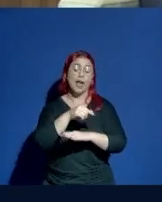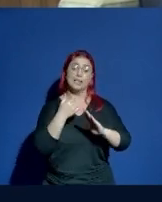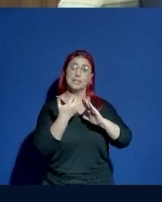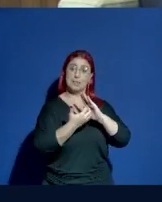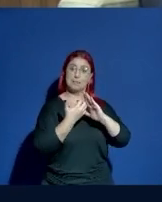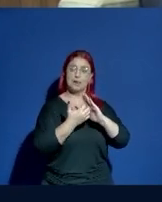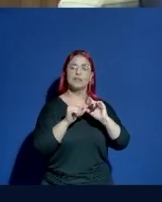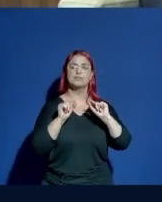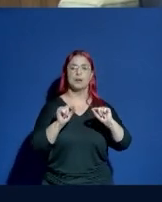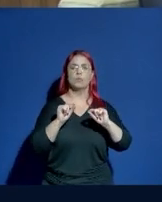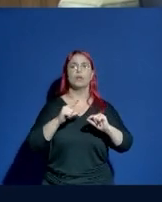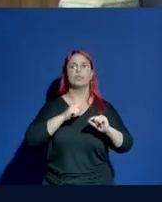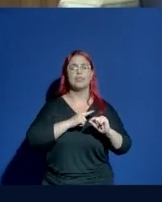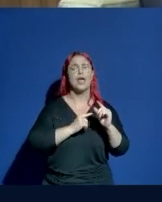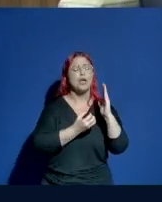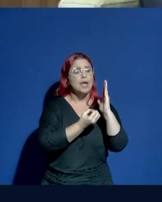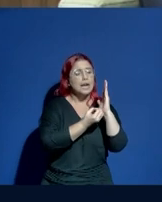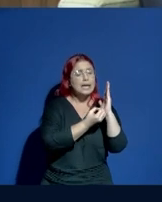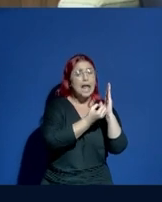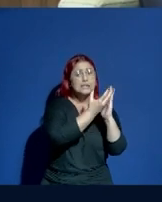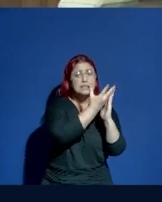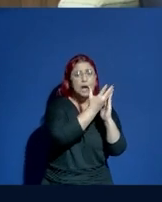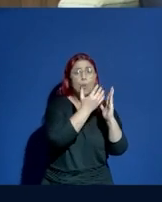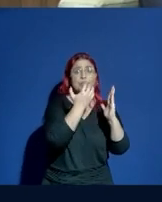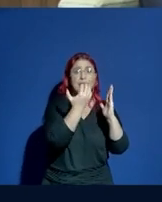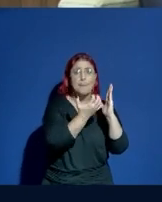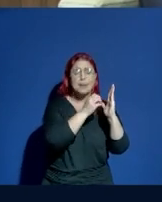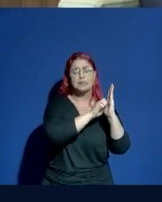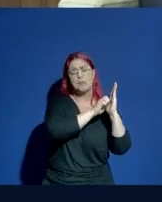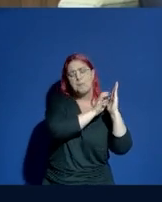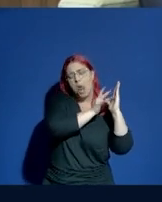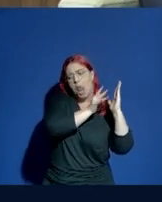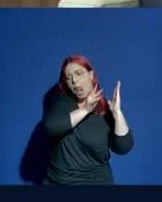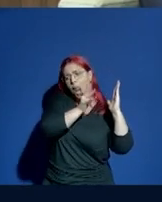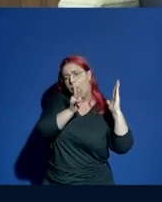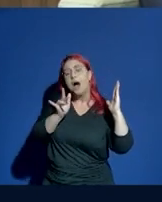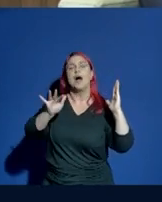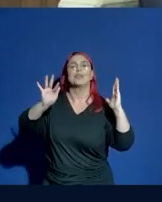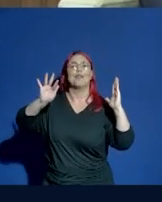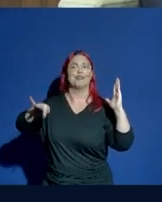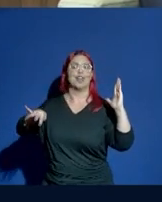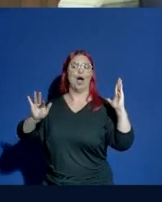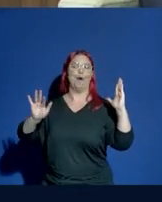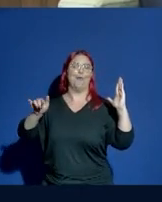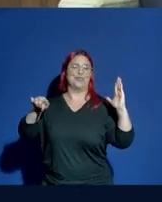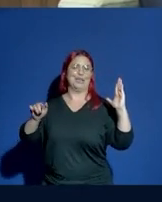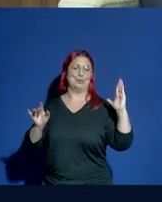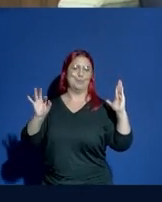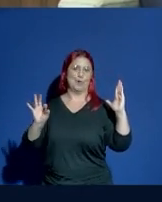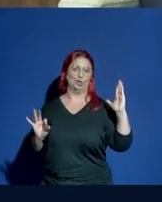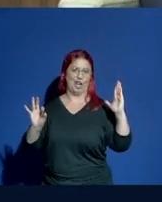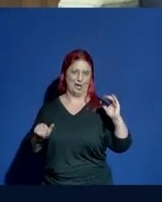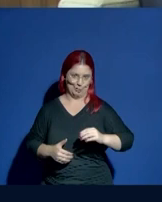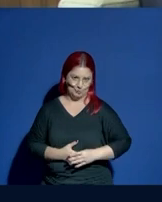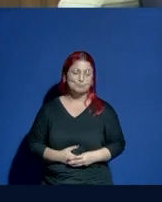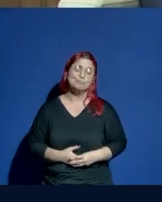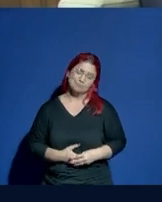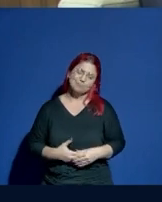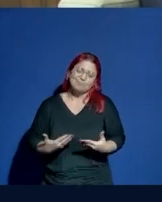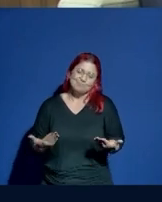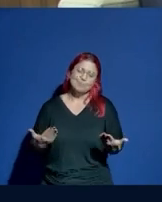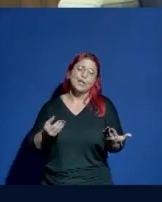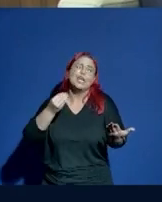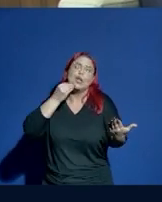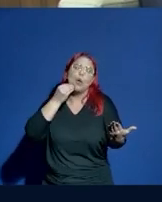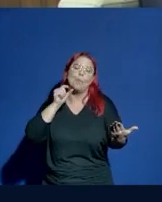fica desde o projeto do início até o final da conclusão desse projeto e evidentemente